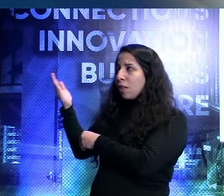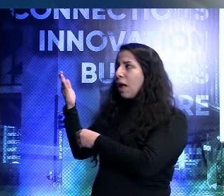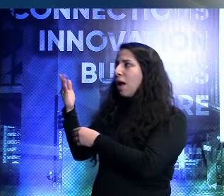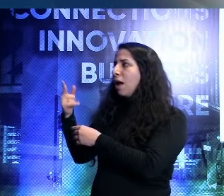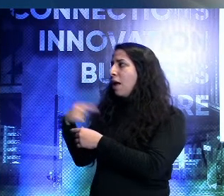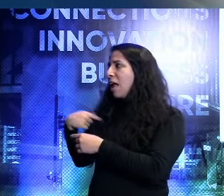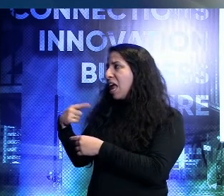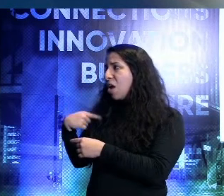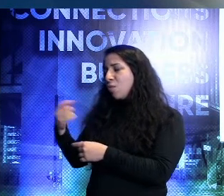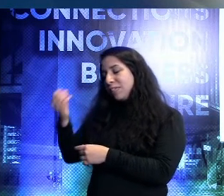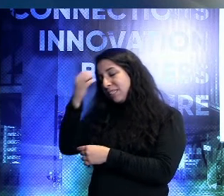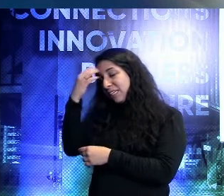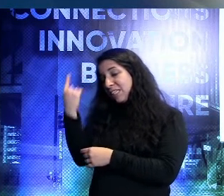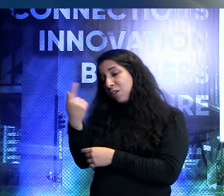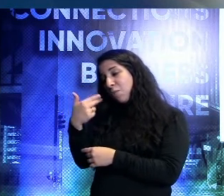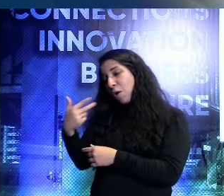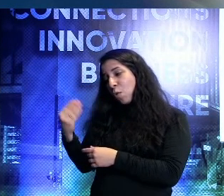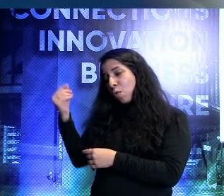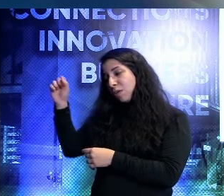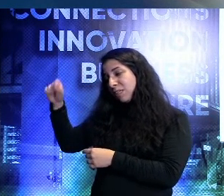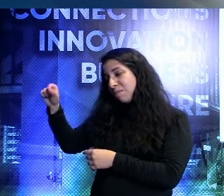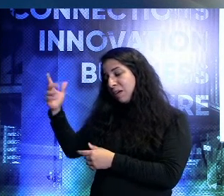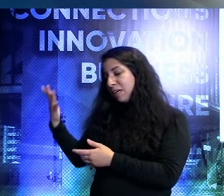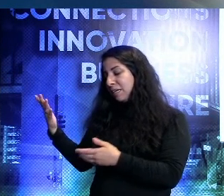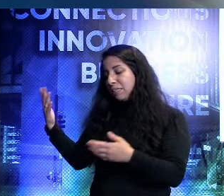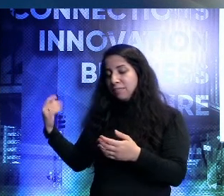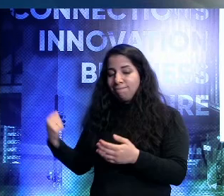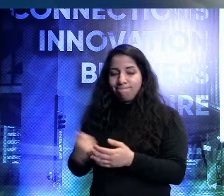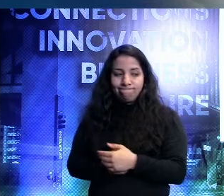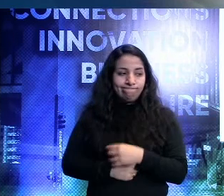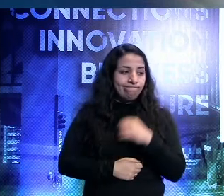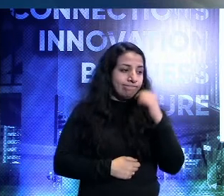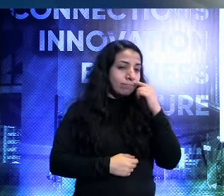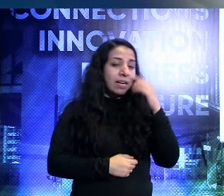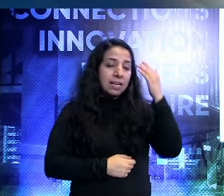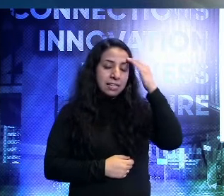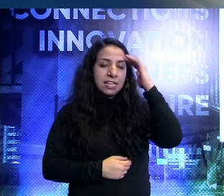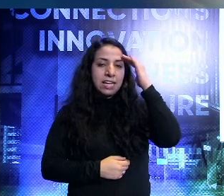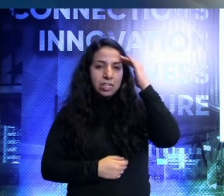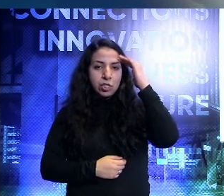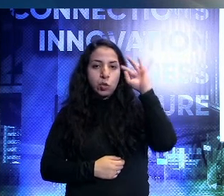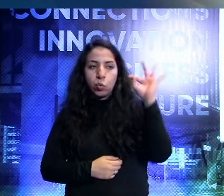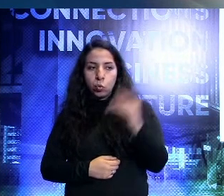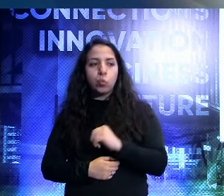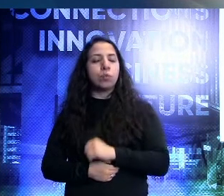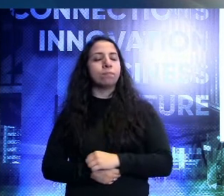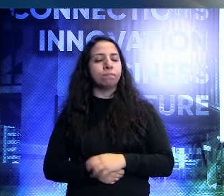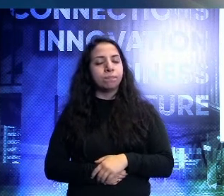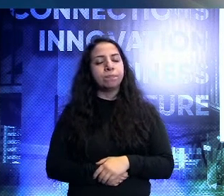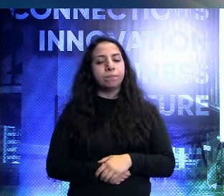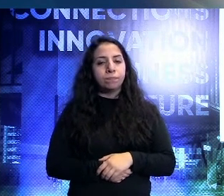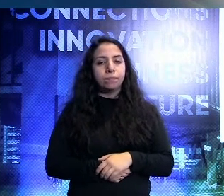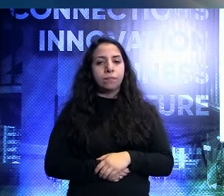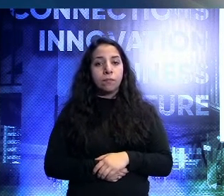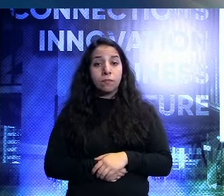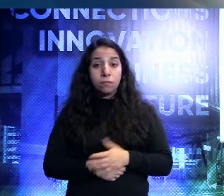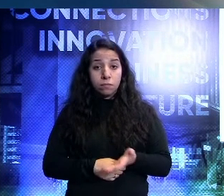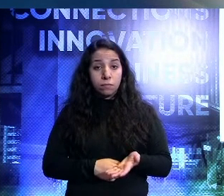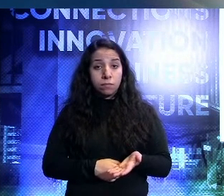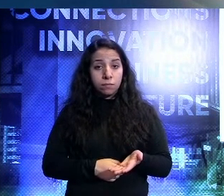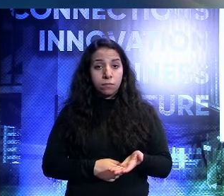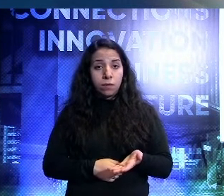checkbox lá. Ah, entendi tudo o que aconteceu. E? Né? Tá, legal que você